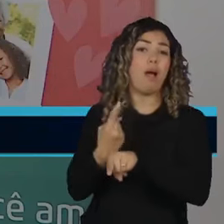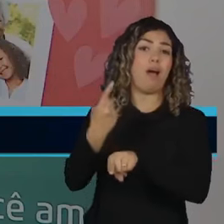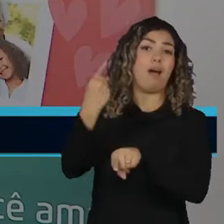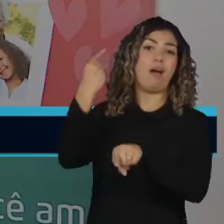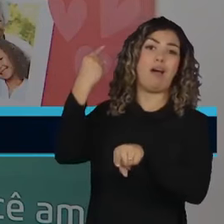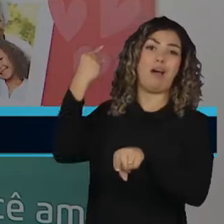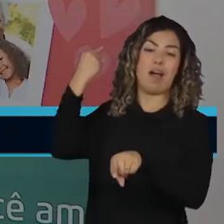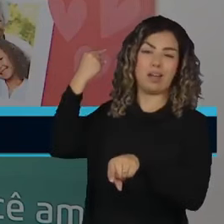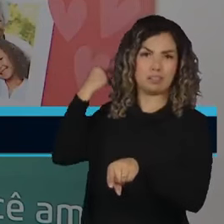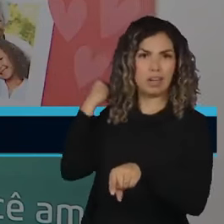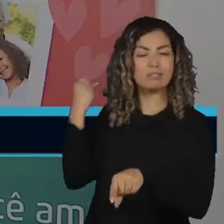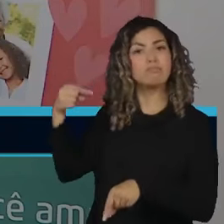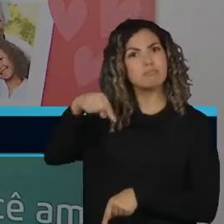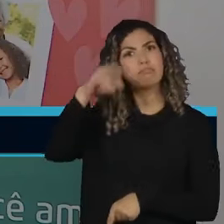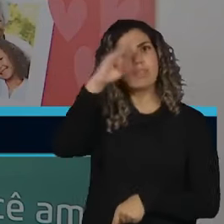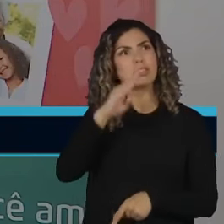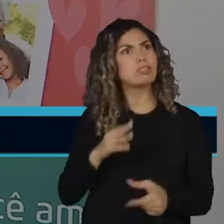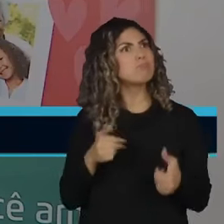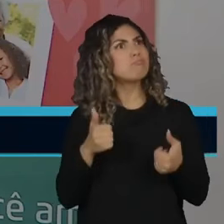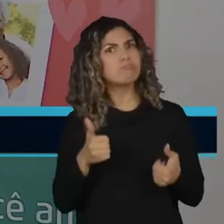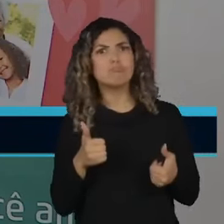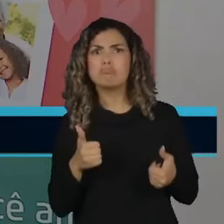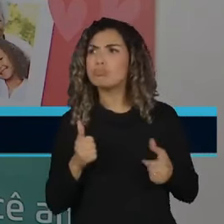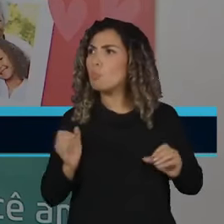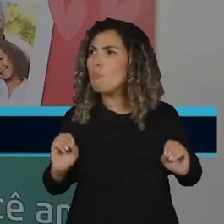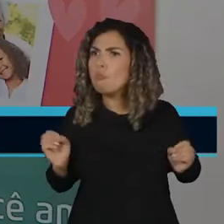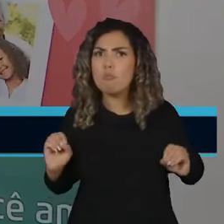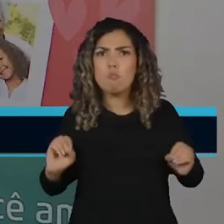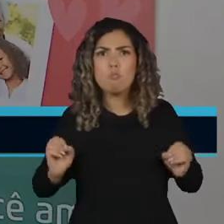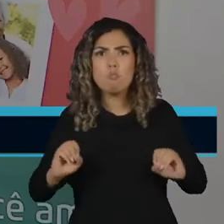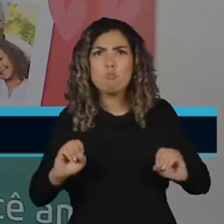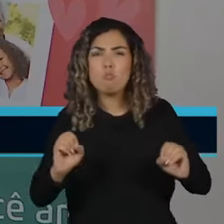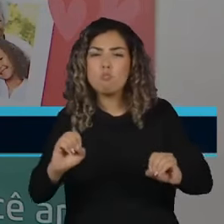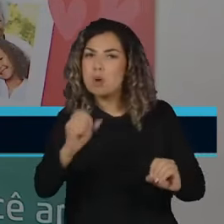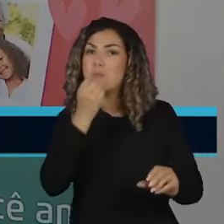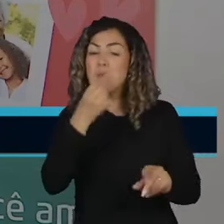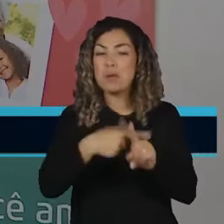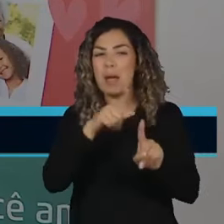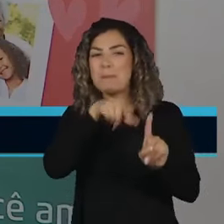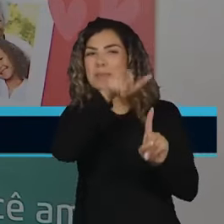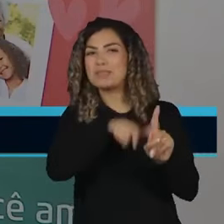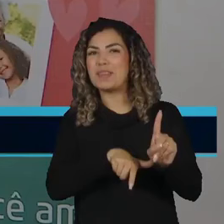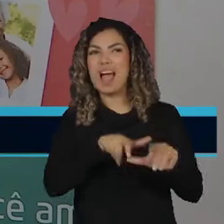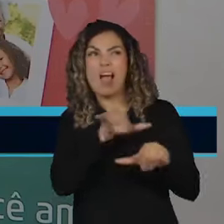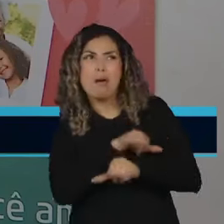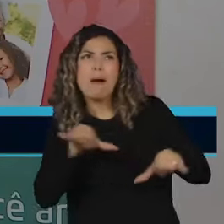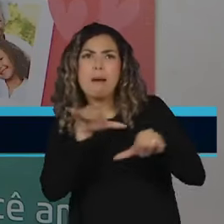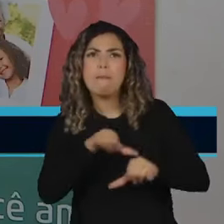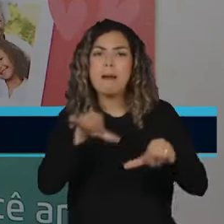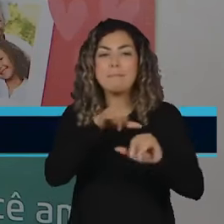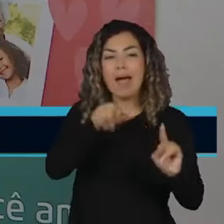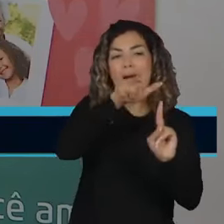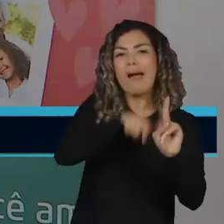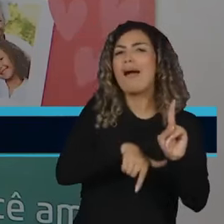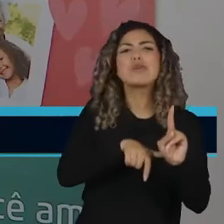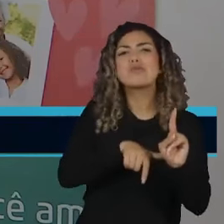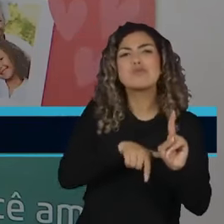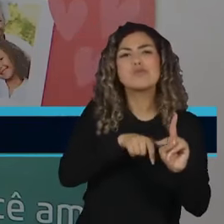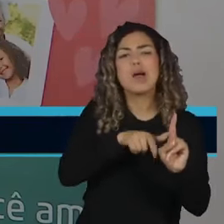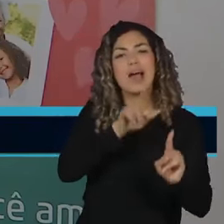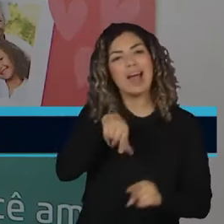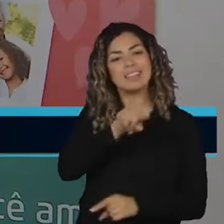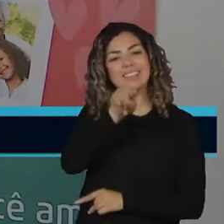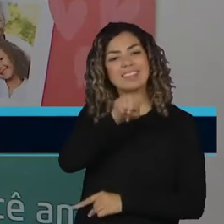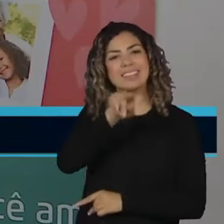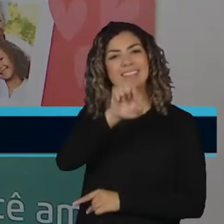doença no país tem como símbolo um personagem que conquistou crianças e adultos, o Zé Gotinha, que vai continuar em